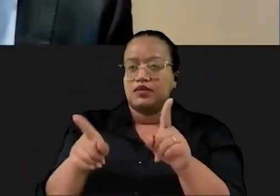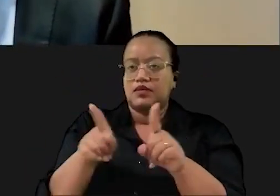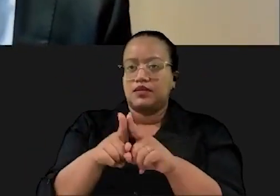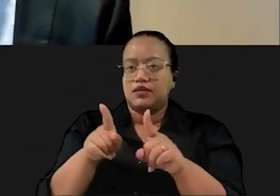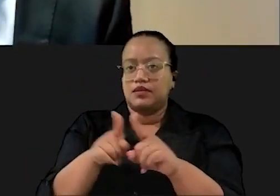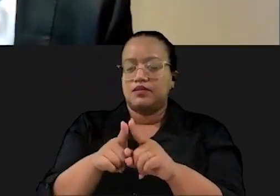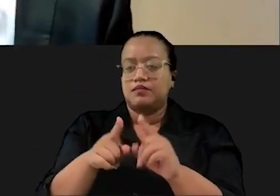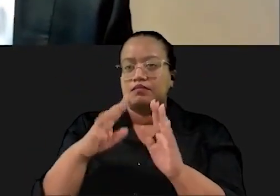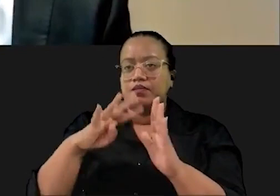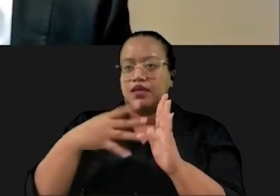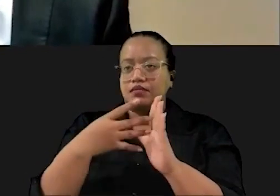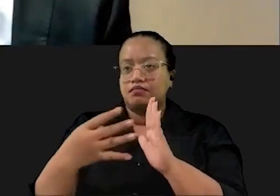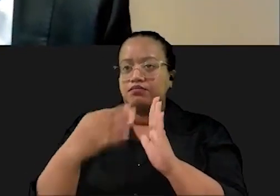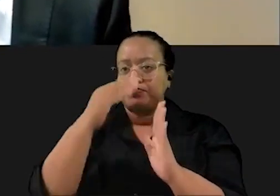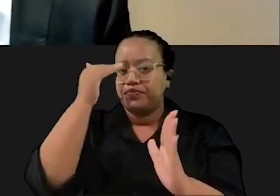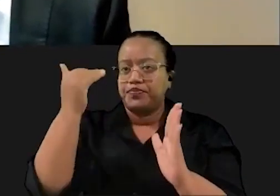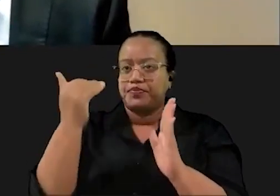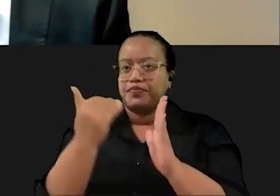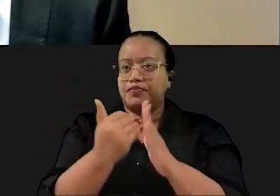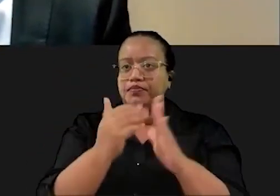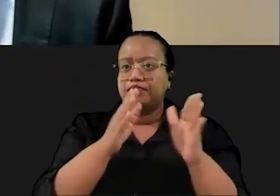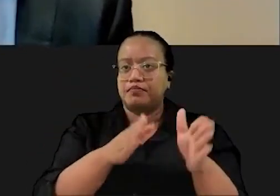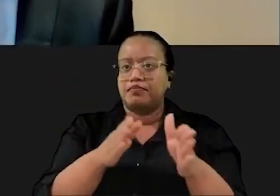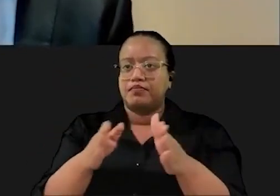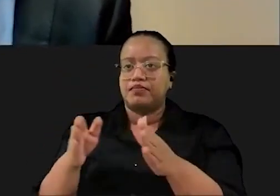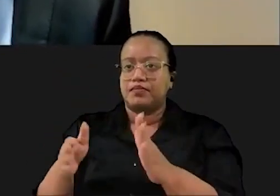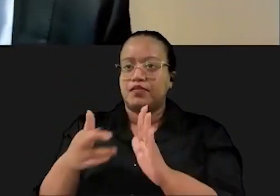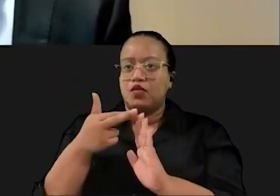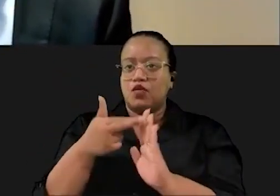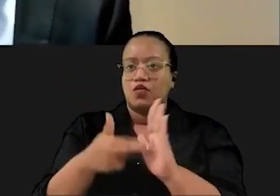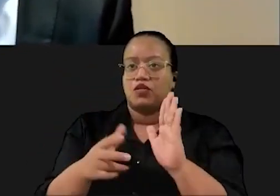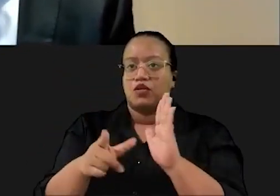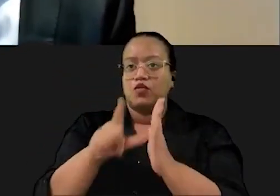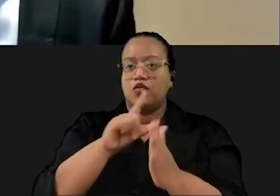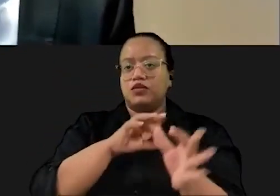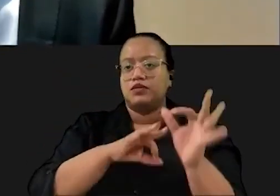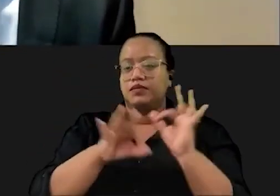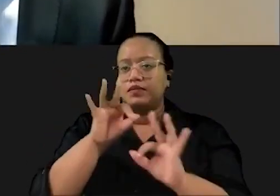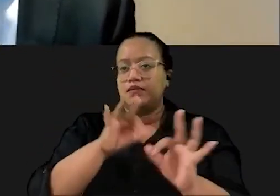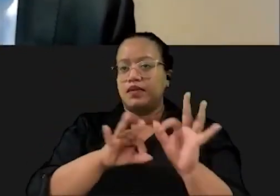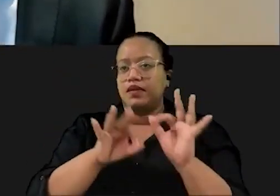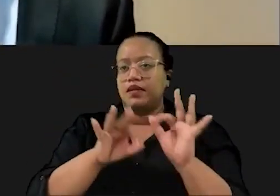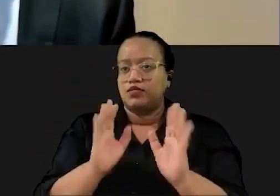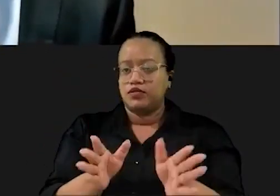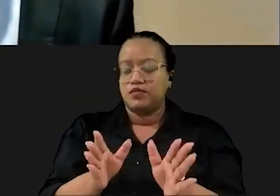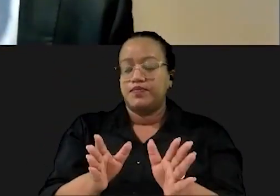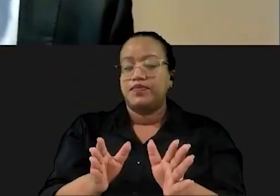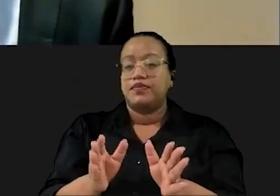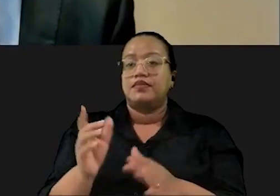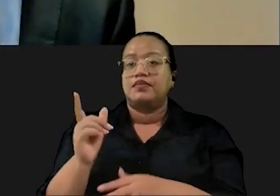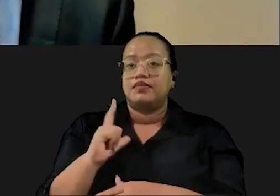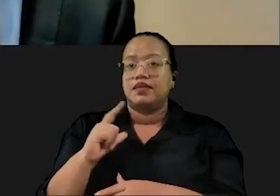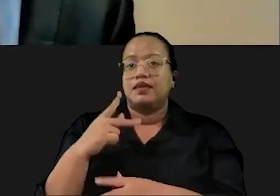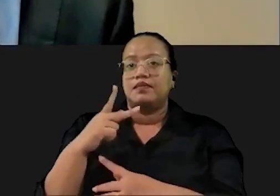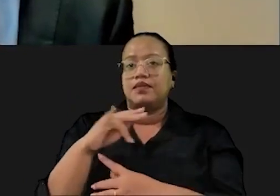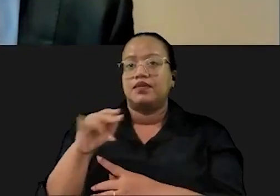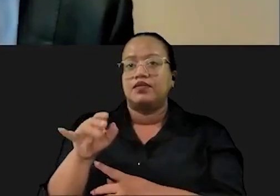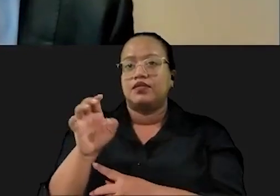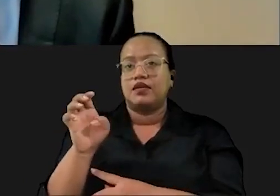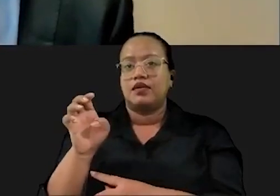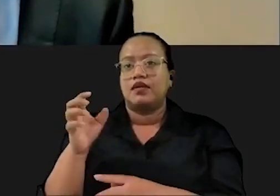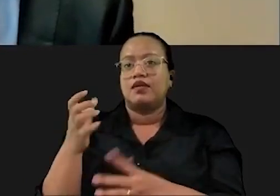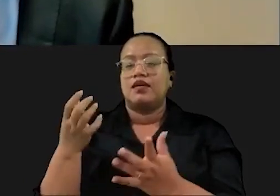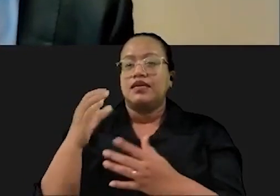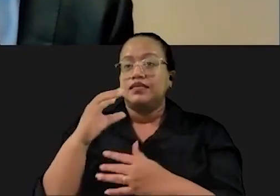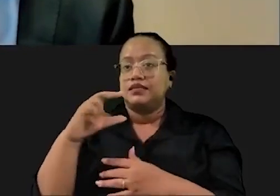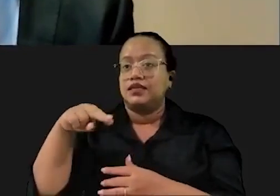já preparado. O CNJ já deu o caminho das pedras sobre como desfazer esse nó. Tá descrito ali na